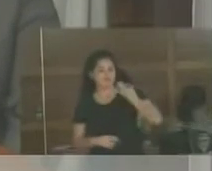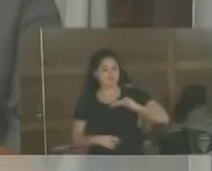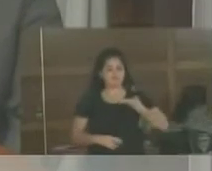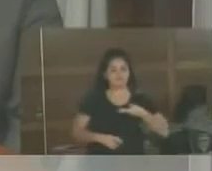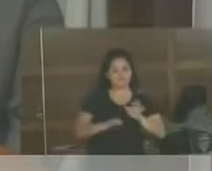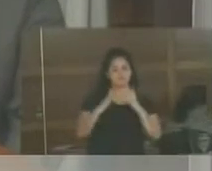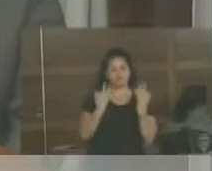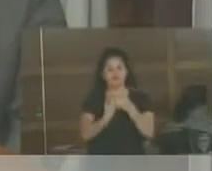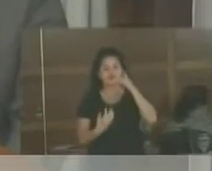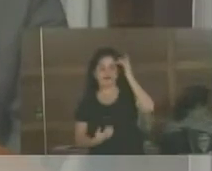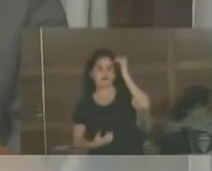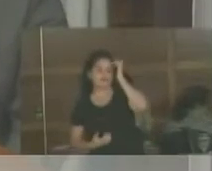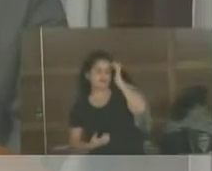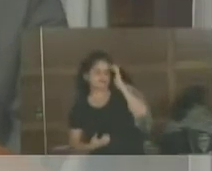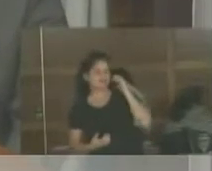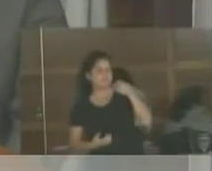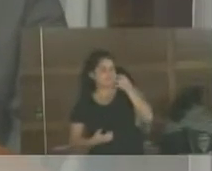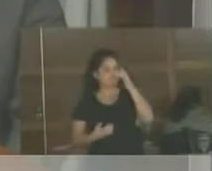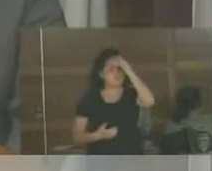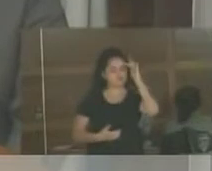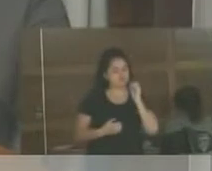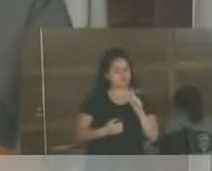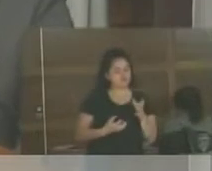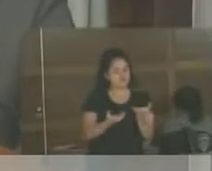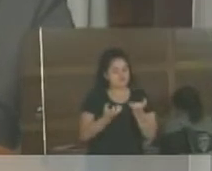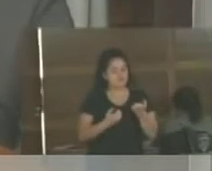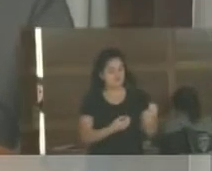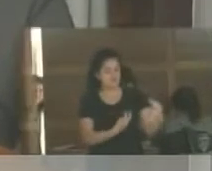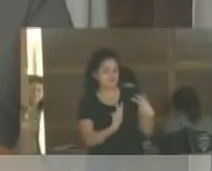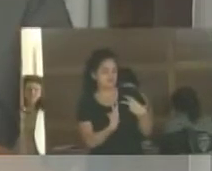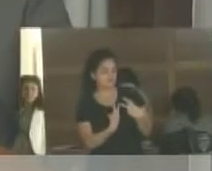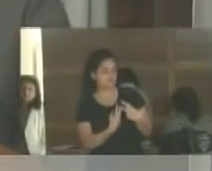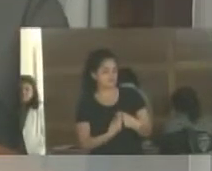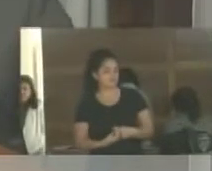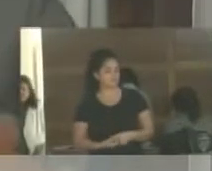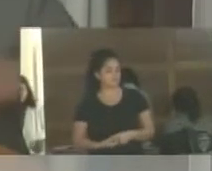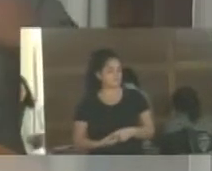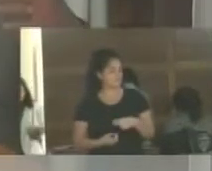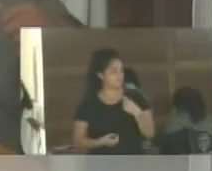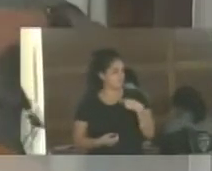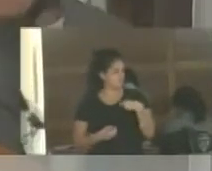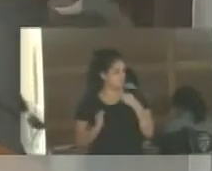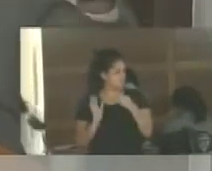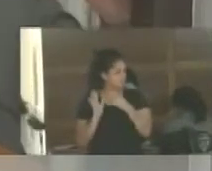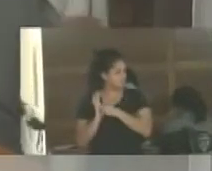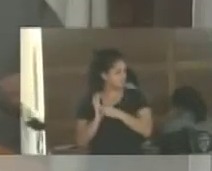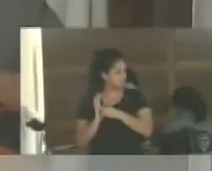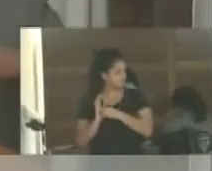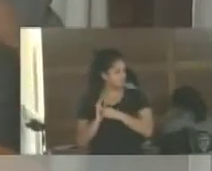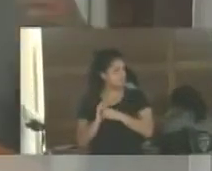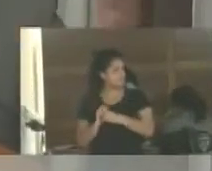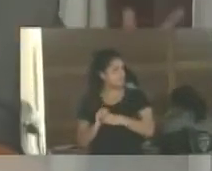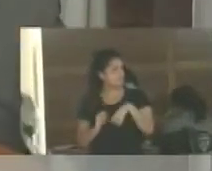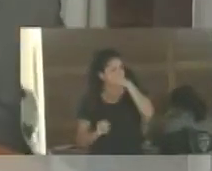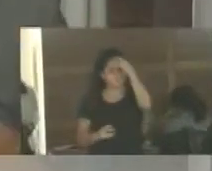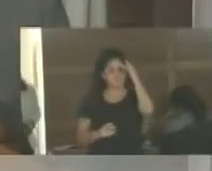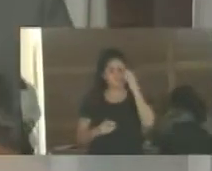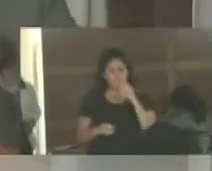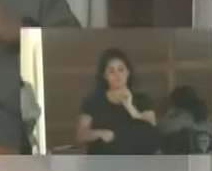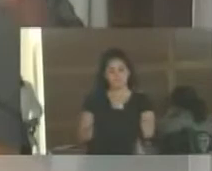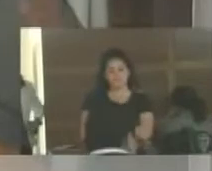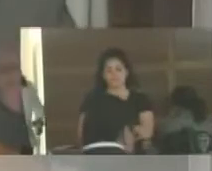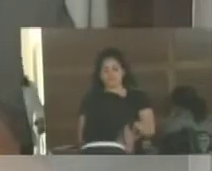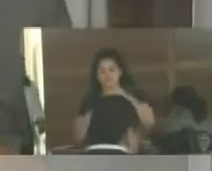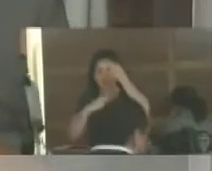atenção. E eu vou colocar aqui alguns, como a diminuição do autocuidado, a pessoa para de se cuidar, para de querer se arrumar, para de